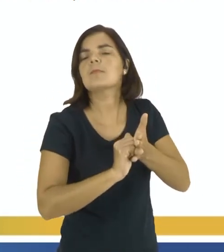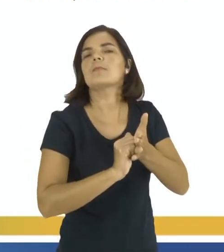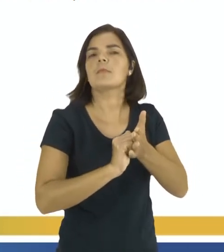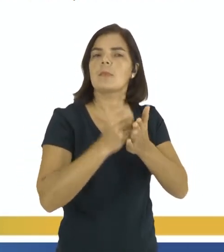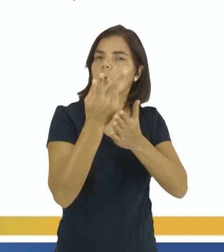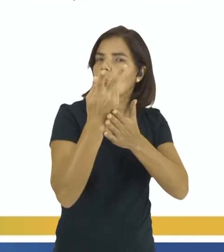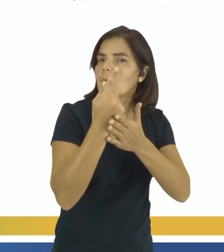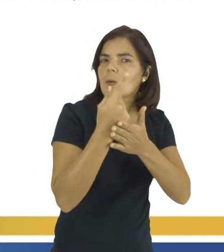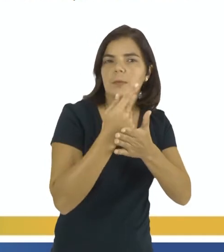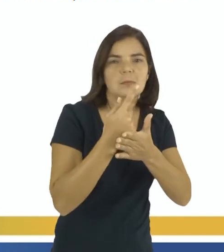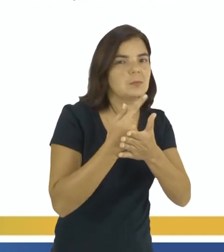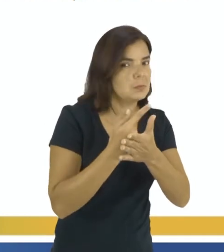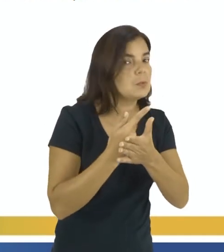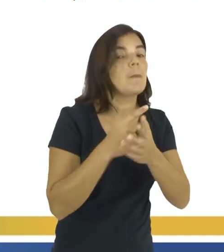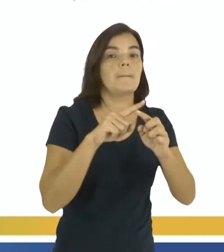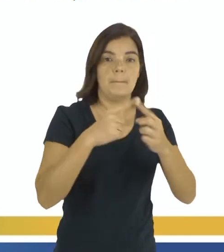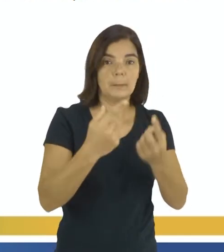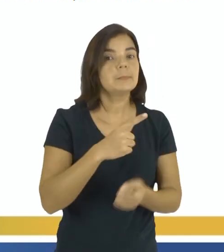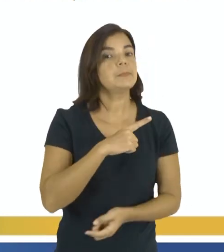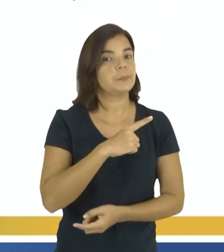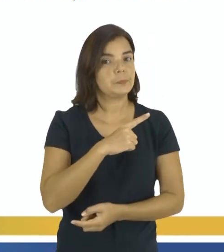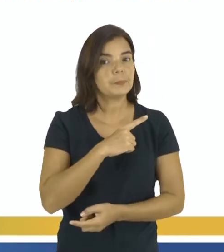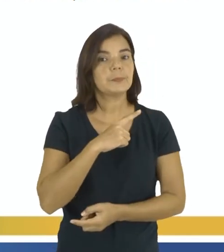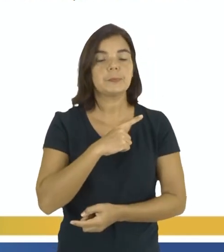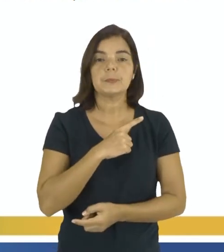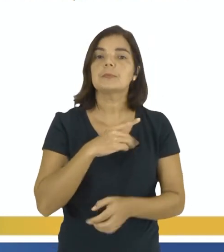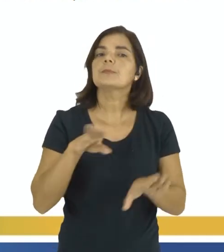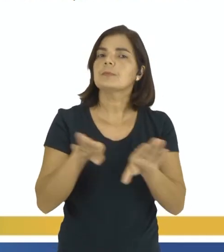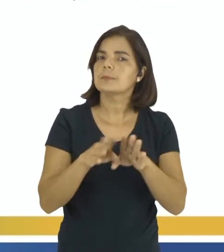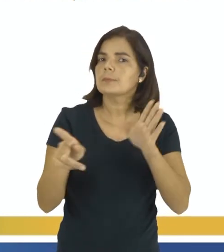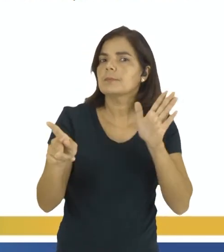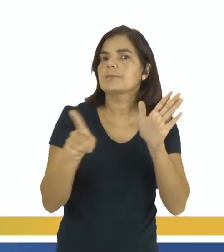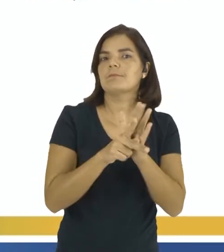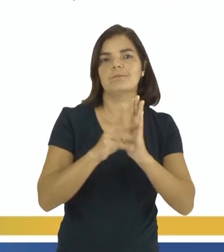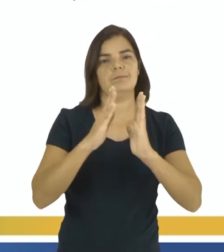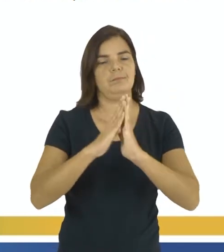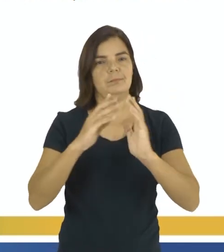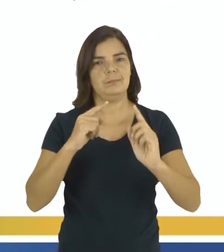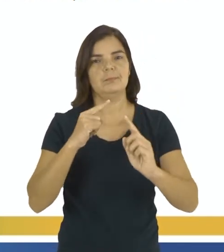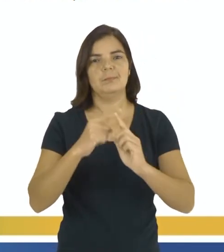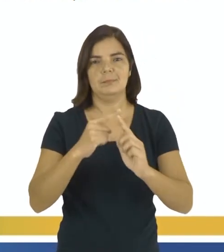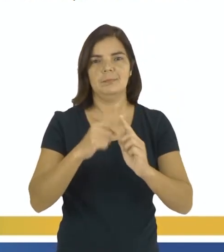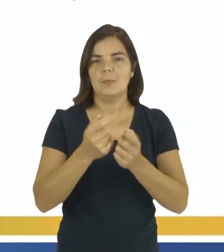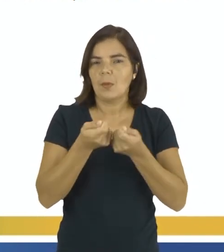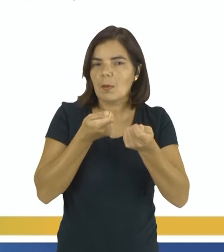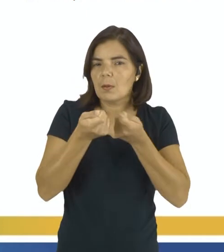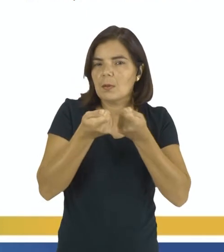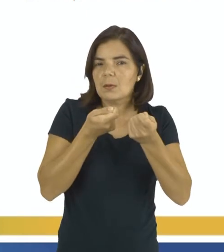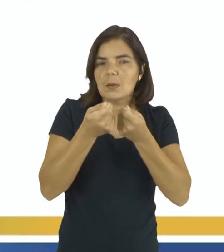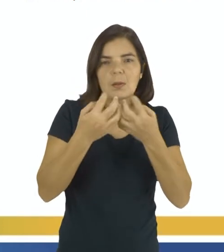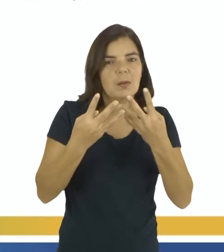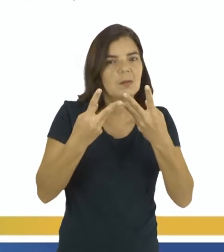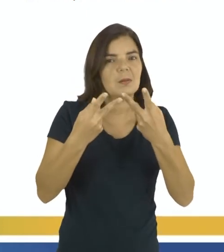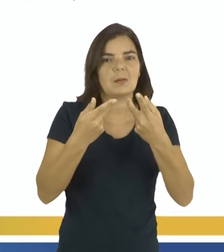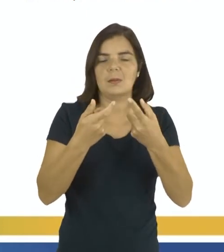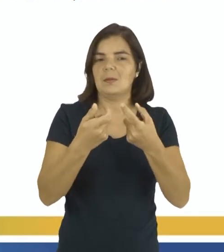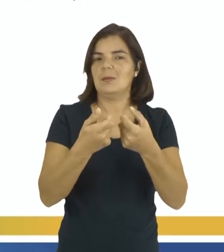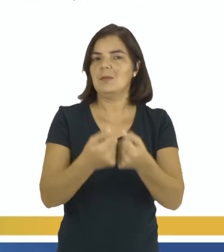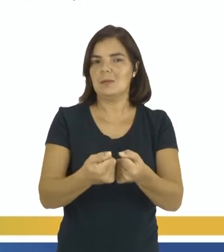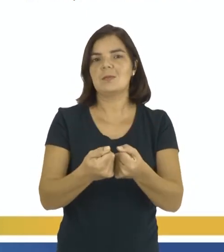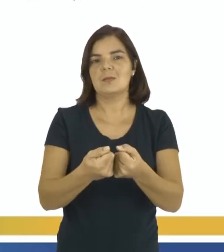obras de artes, que não eram muitas, mas existiam, e pertencia à igreja. Ela controlava toda